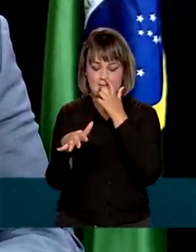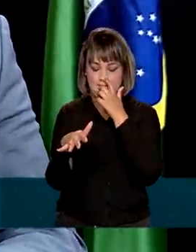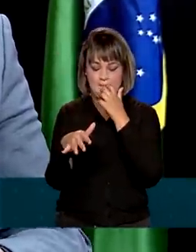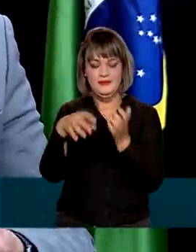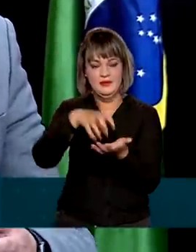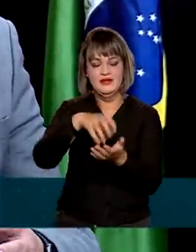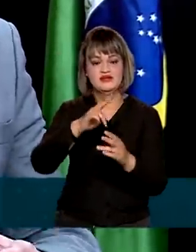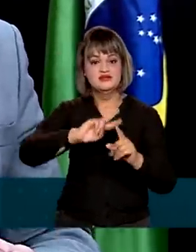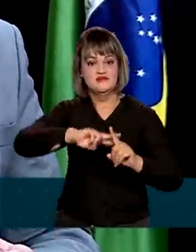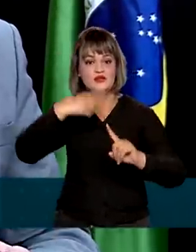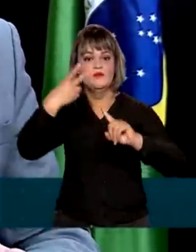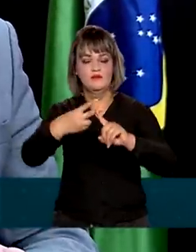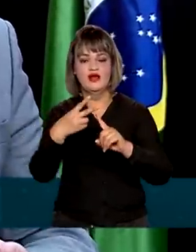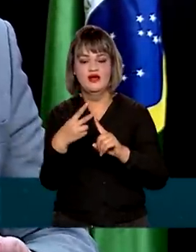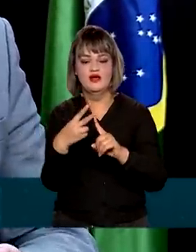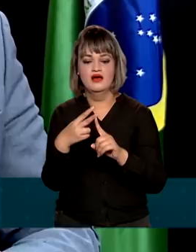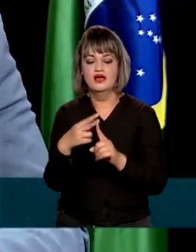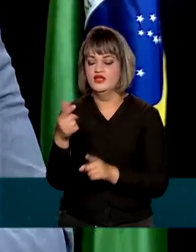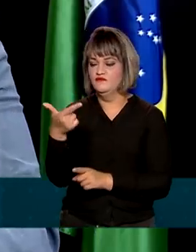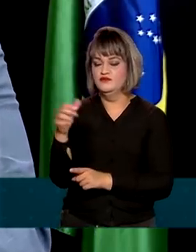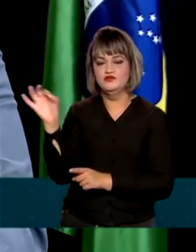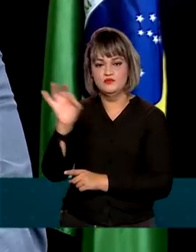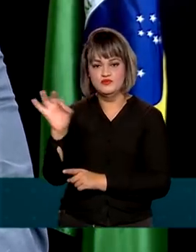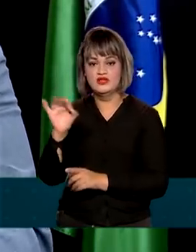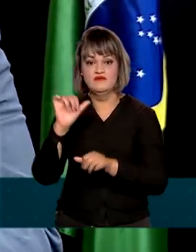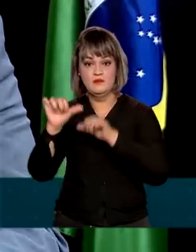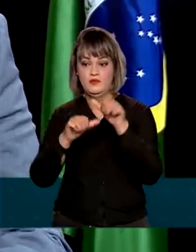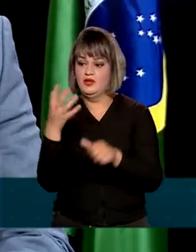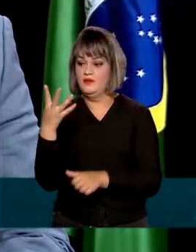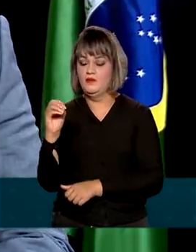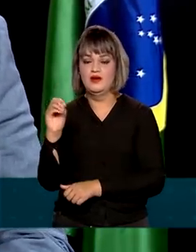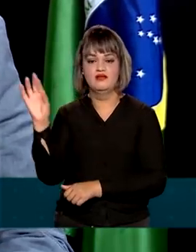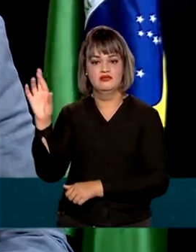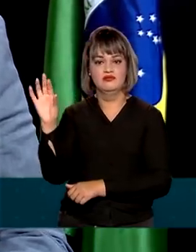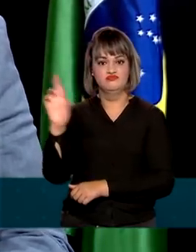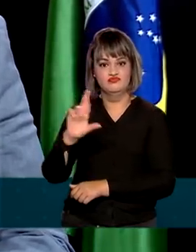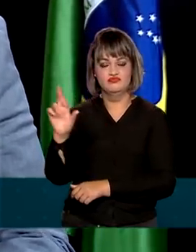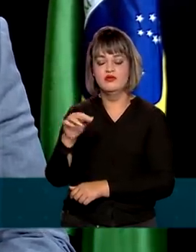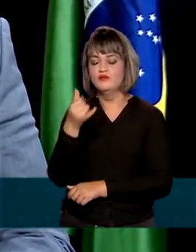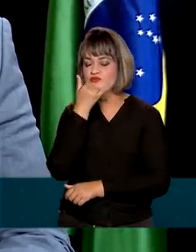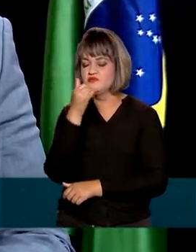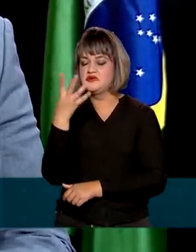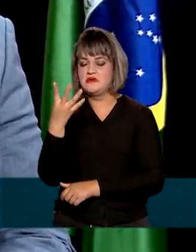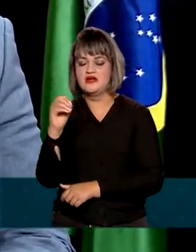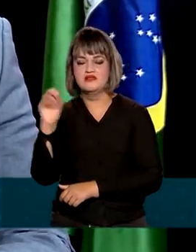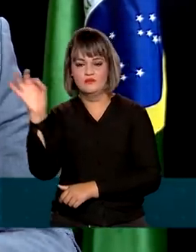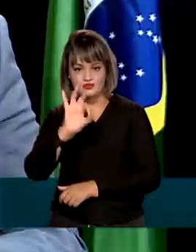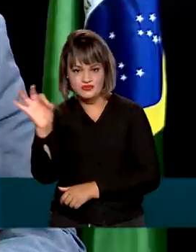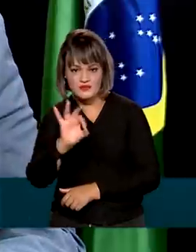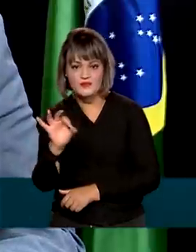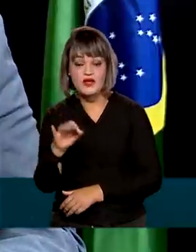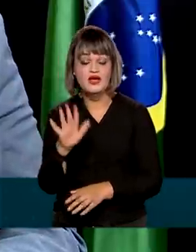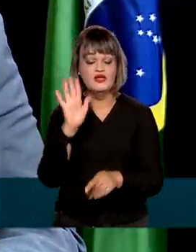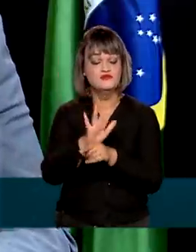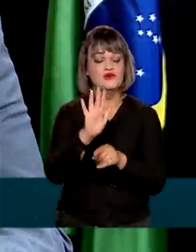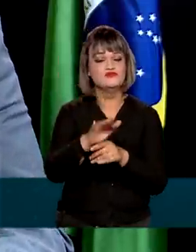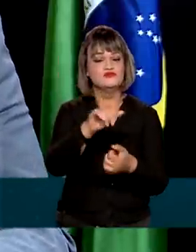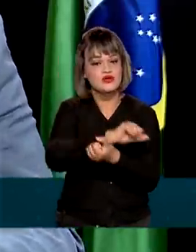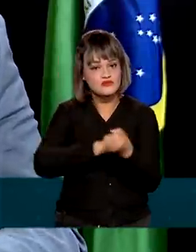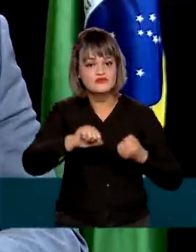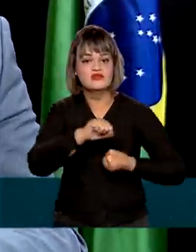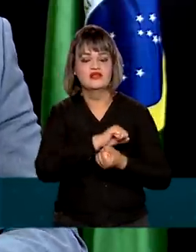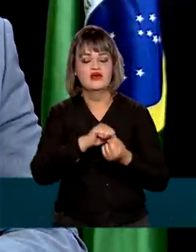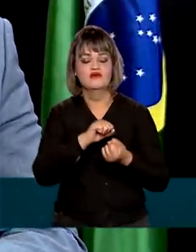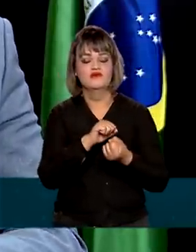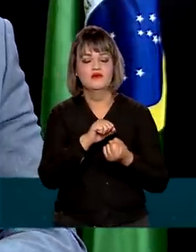que vai dobrar vai sair dos atuais 20 por cento quarenta por cento e isso além de ser muito mais sustentável mas muito